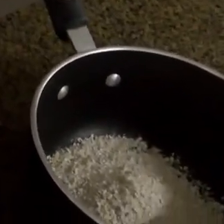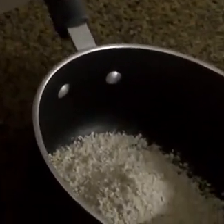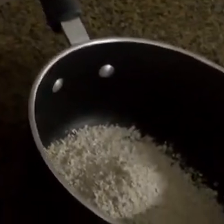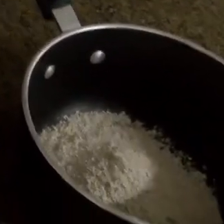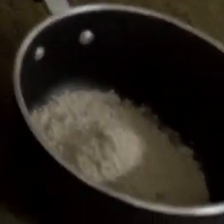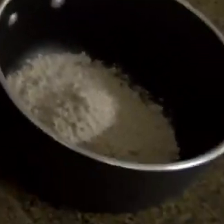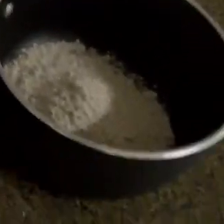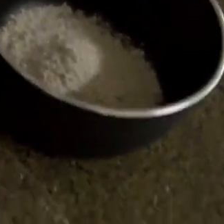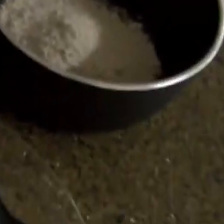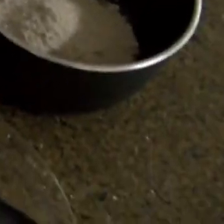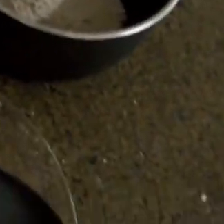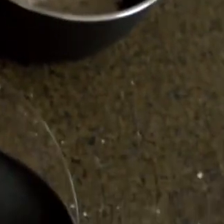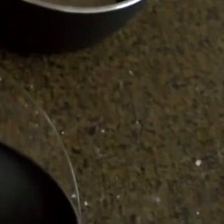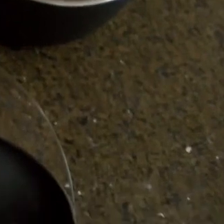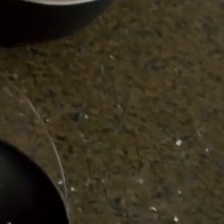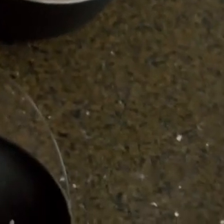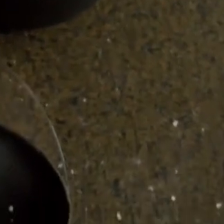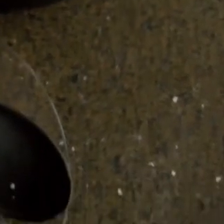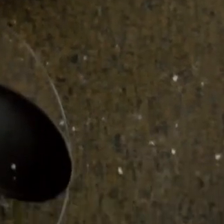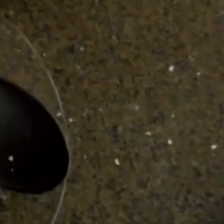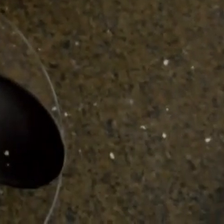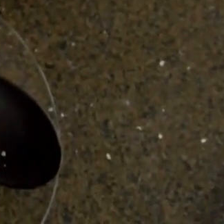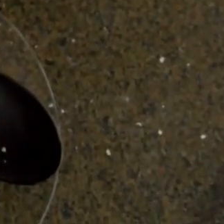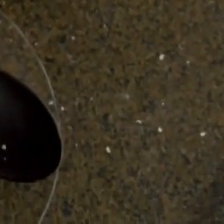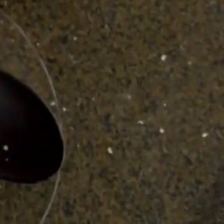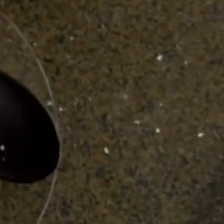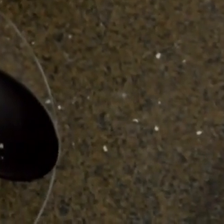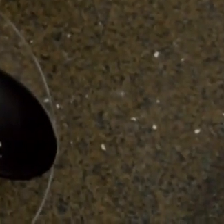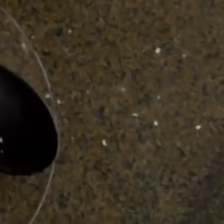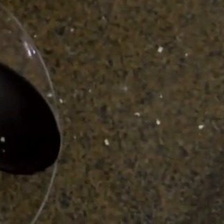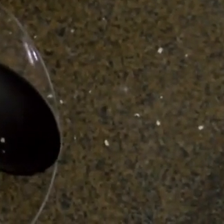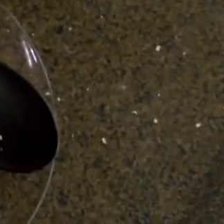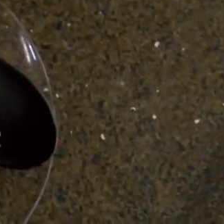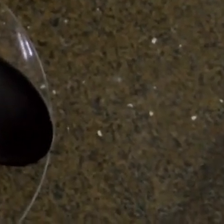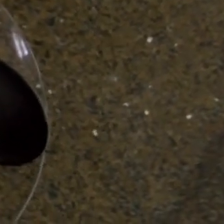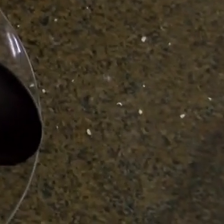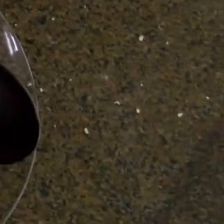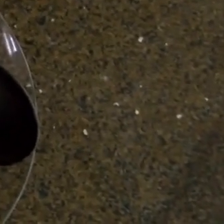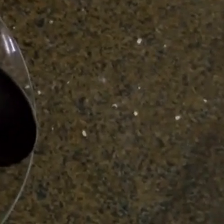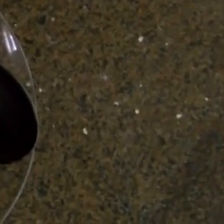Então, ó, eu vou acrescentar aqui a metade da minha canequinha.